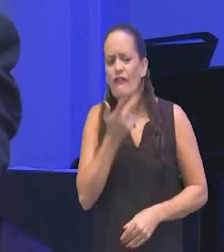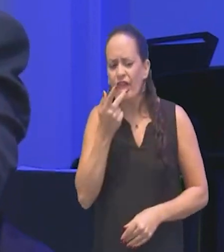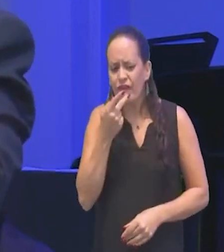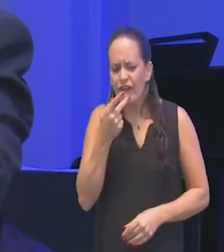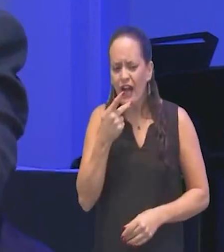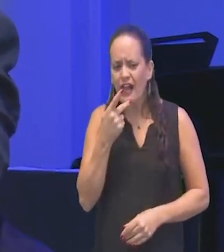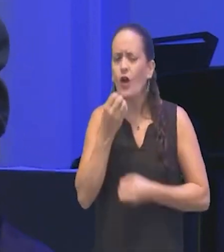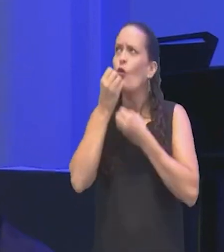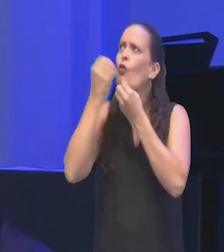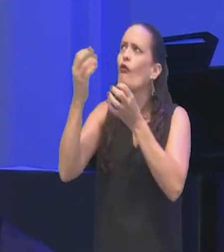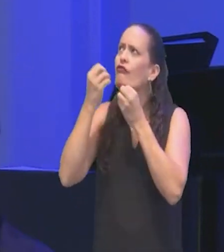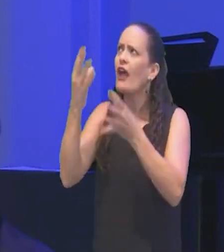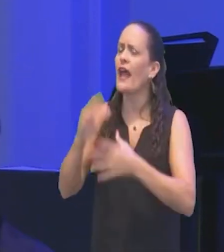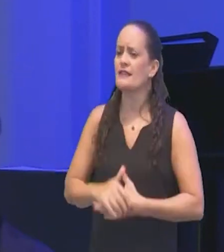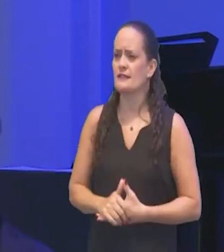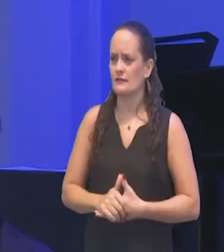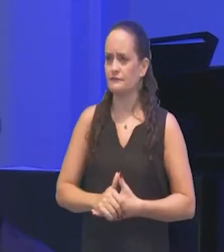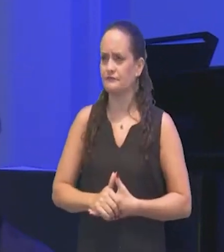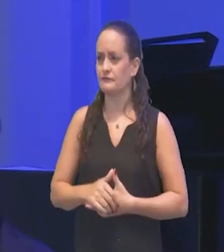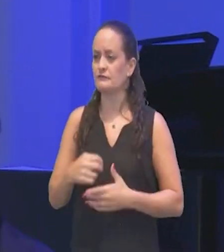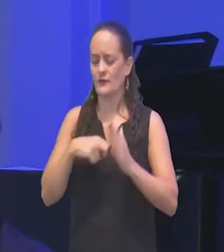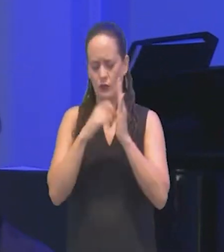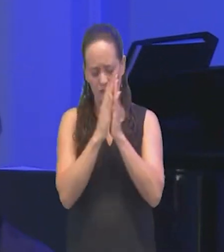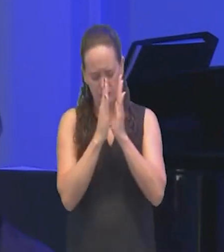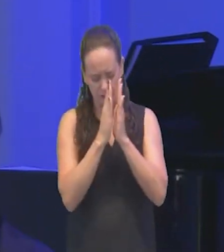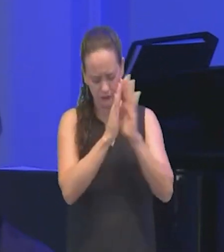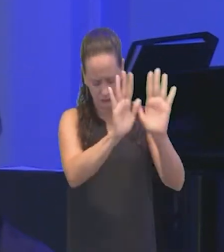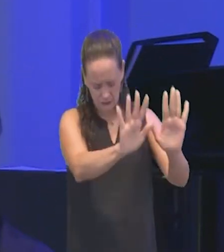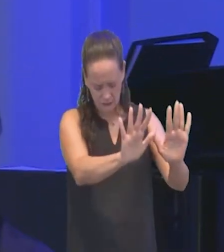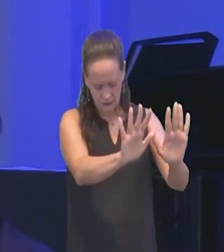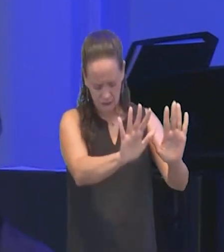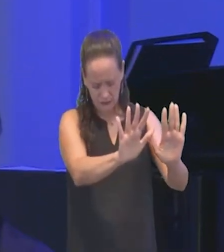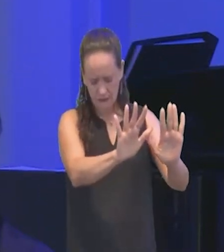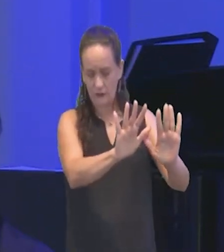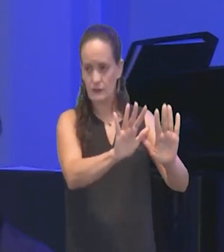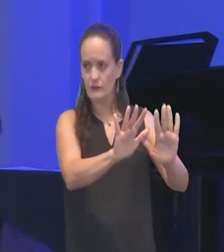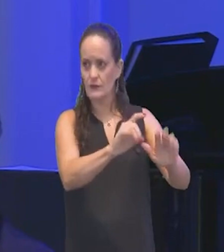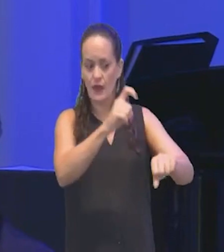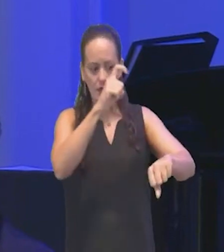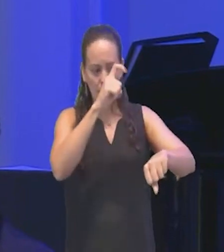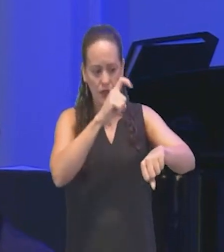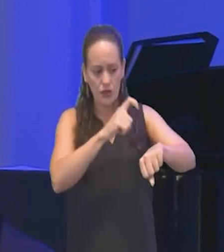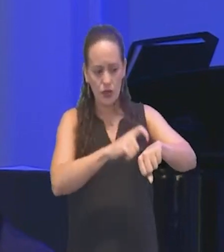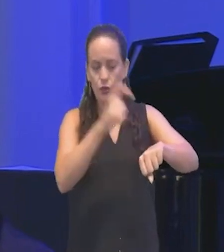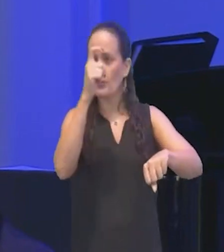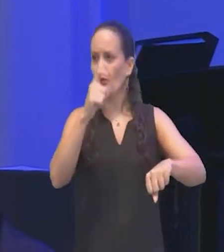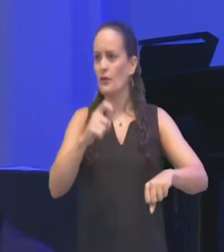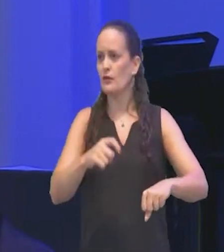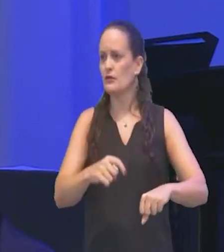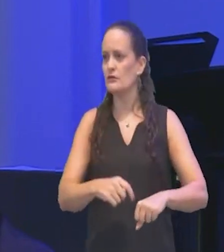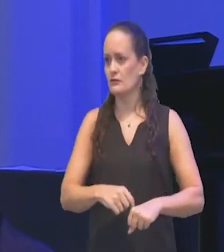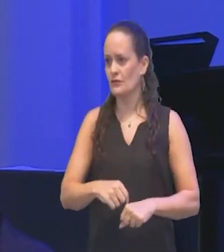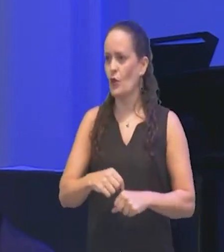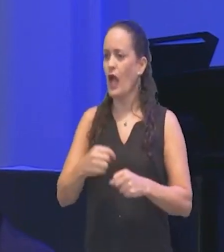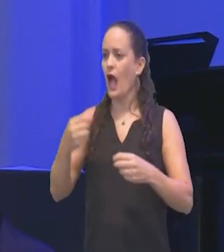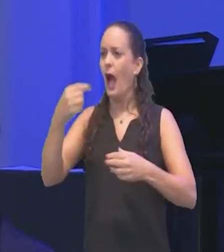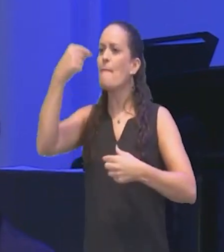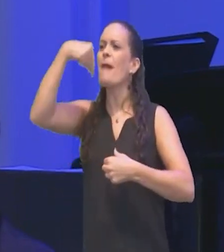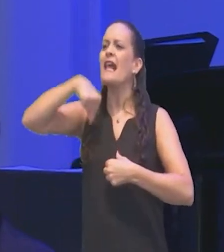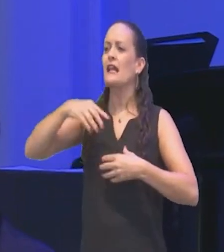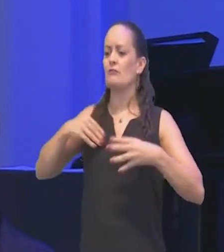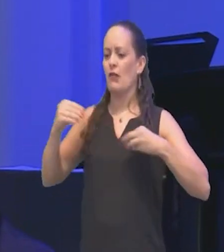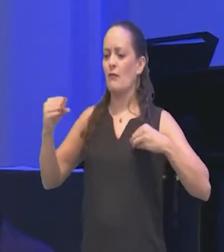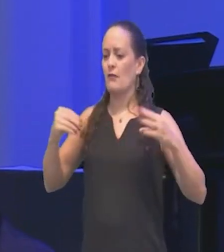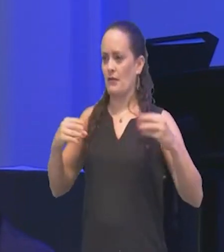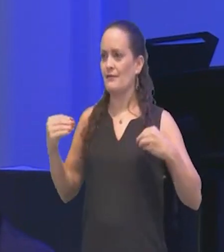confissão e quando terminei aquela oração, queridos, imediatamente o equipamento de som ali dos aparelhos começou